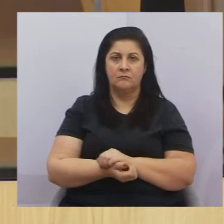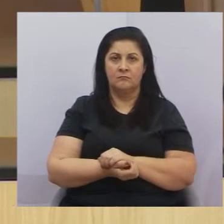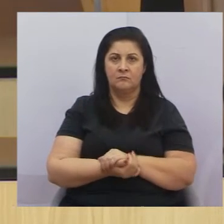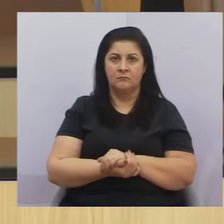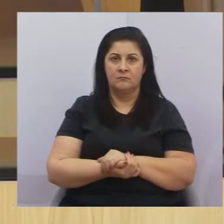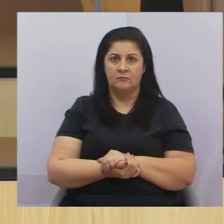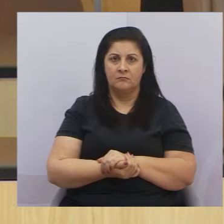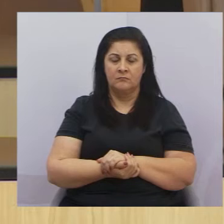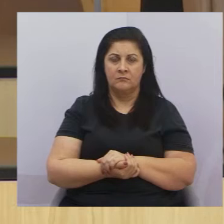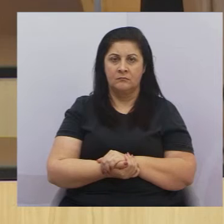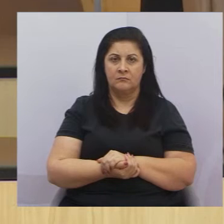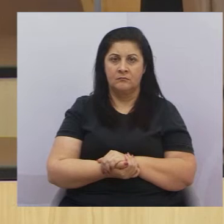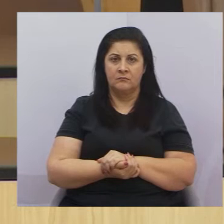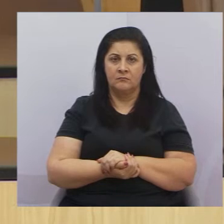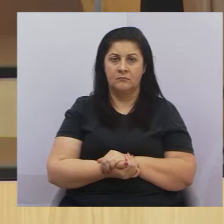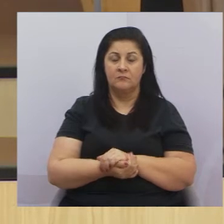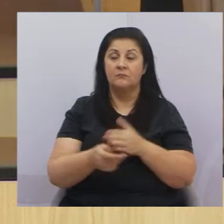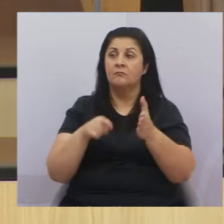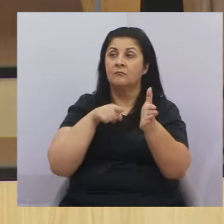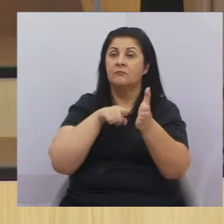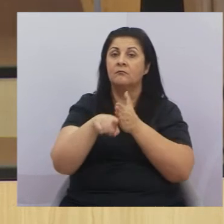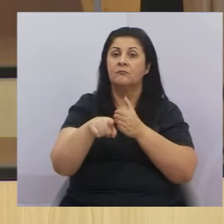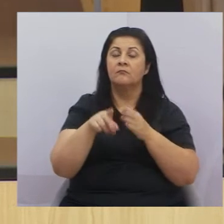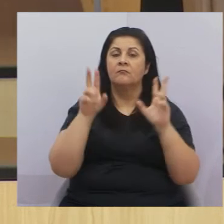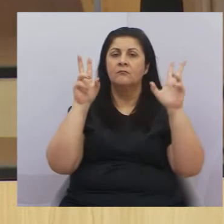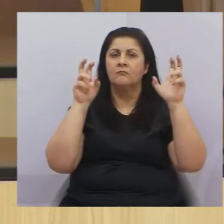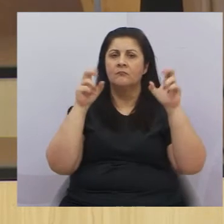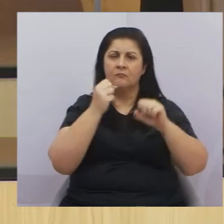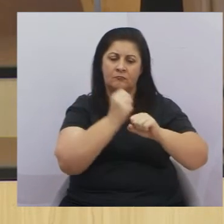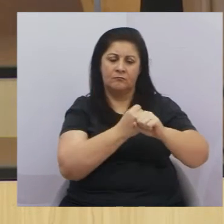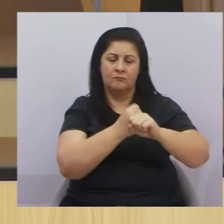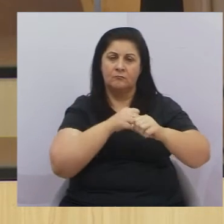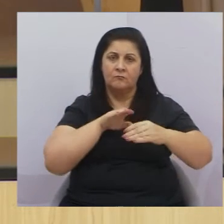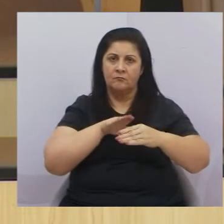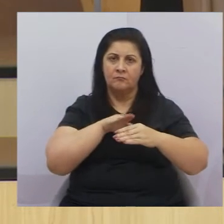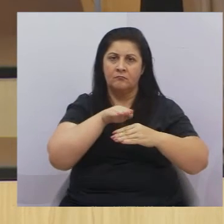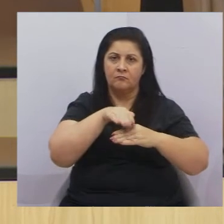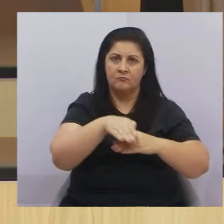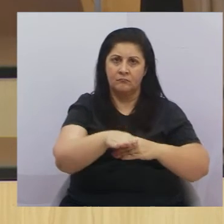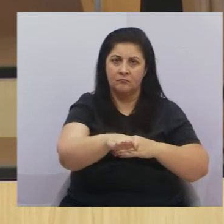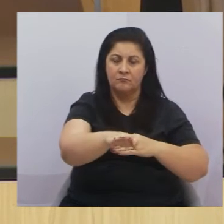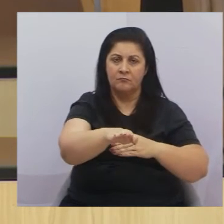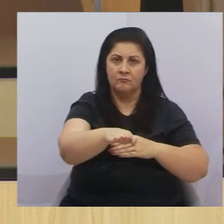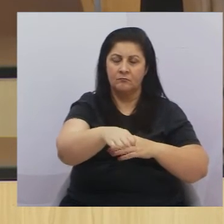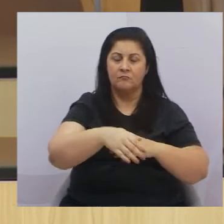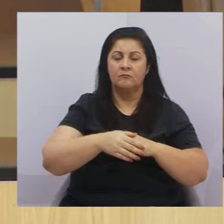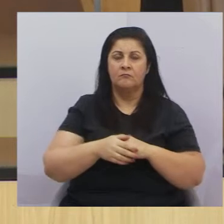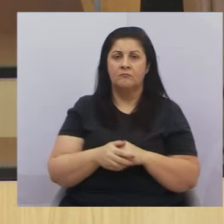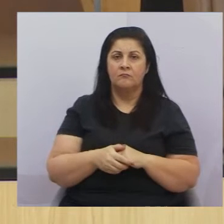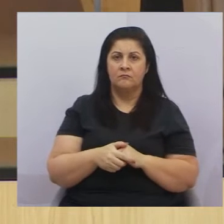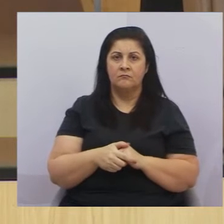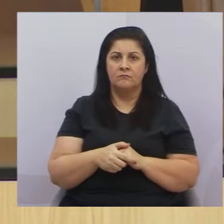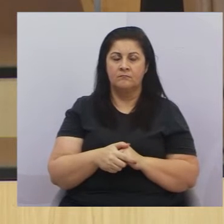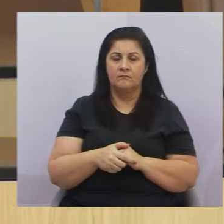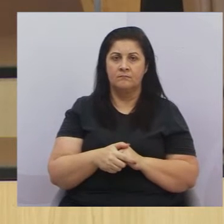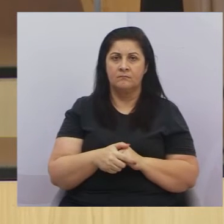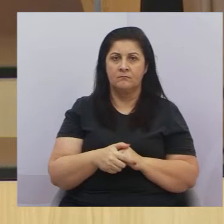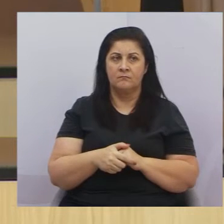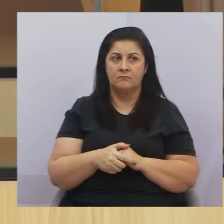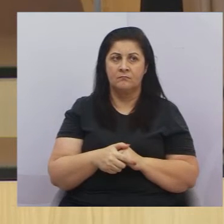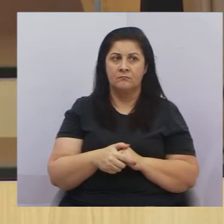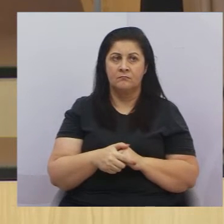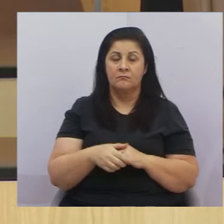requer informação acerca da construção de lombadas em vias públicas com